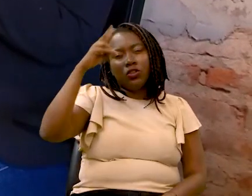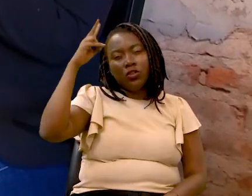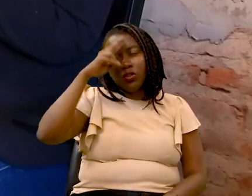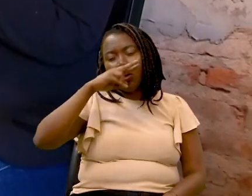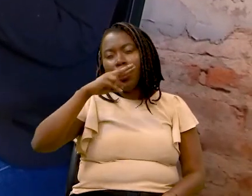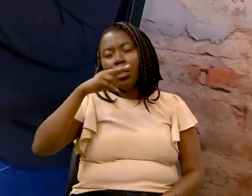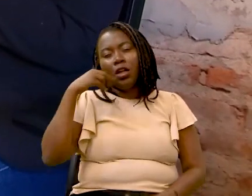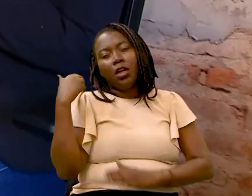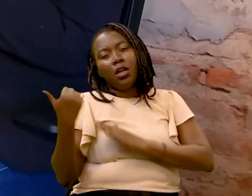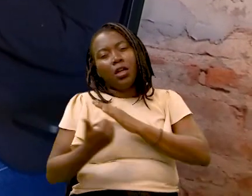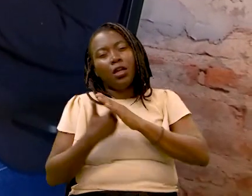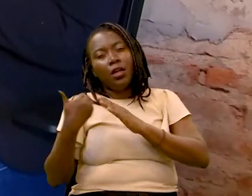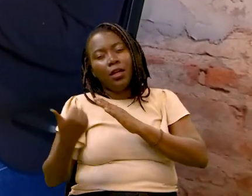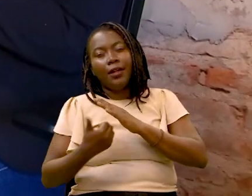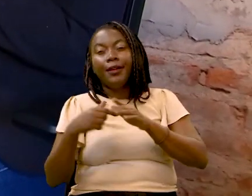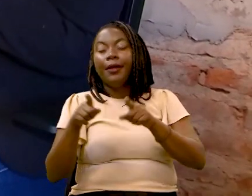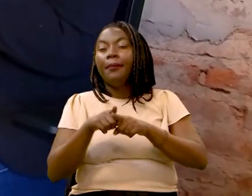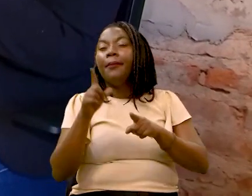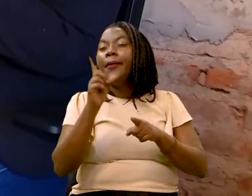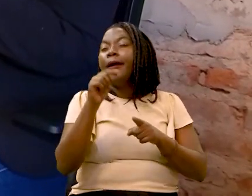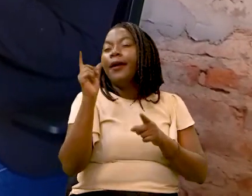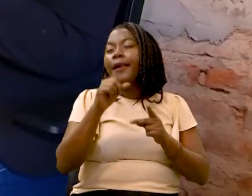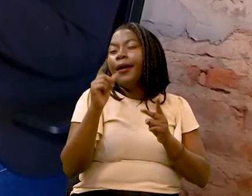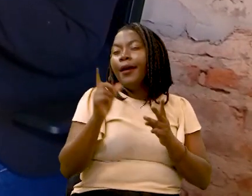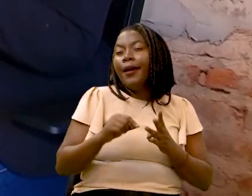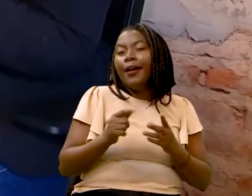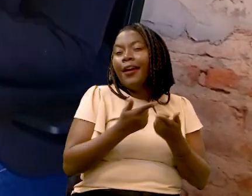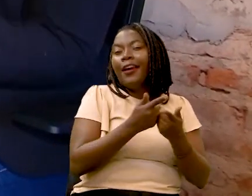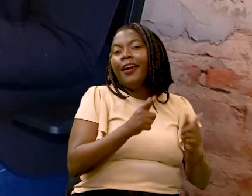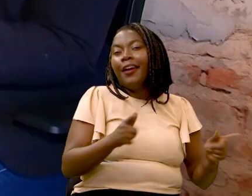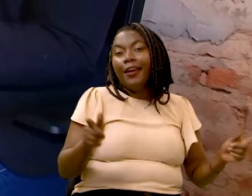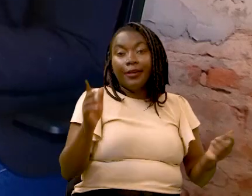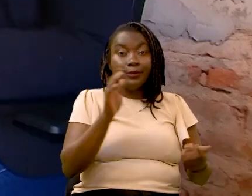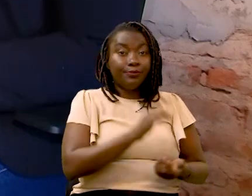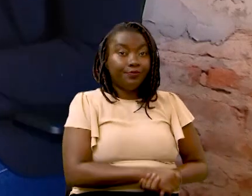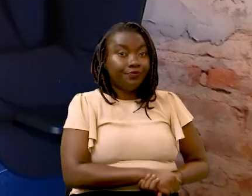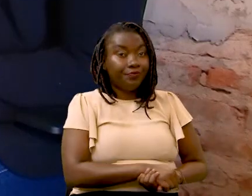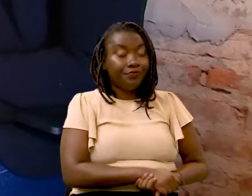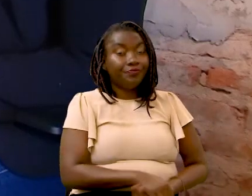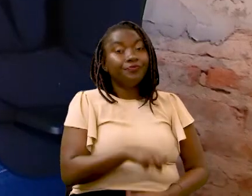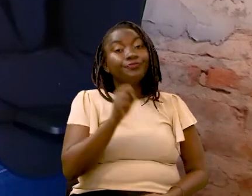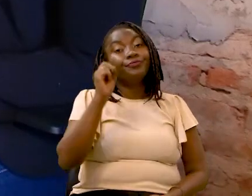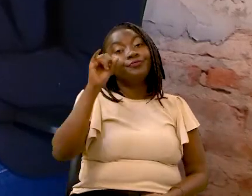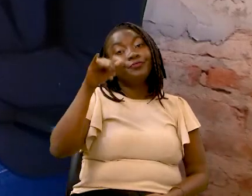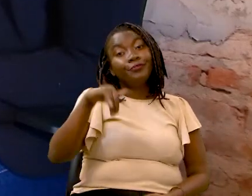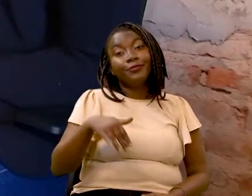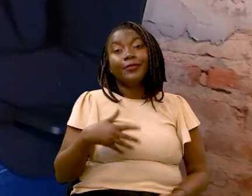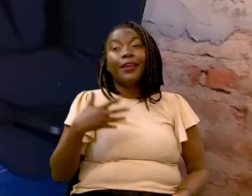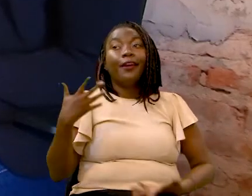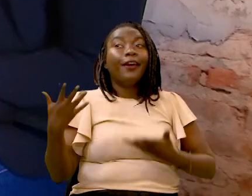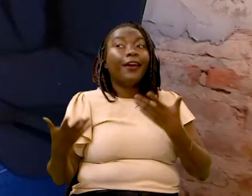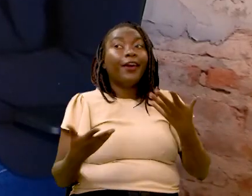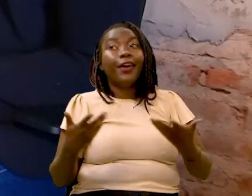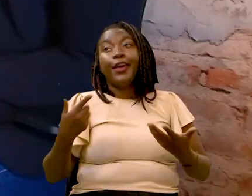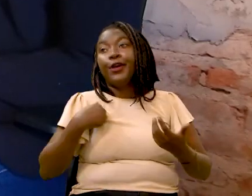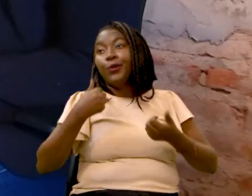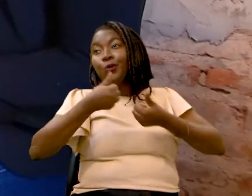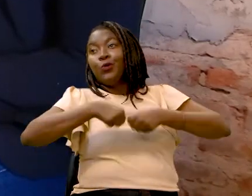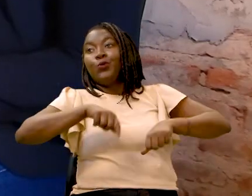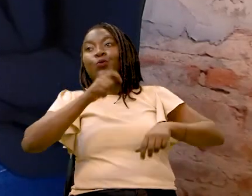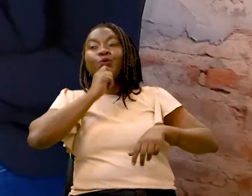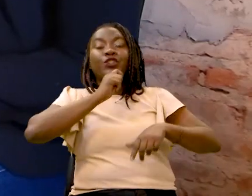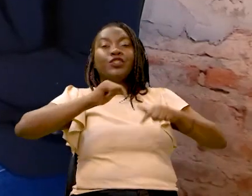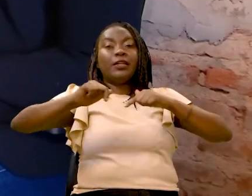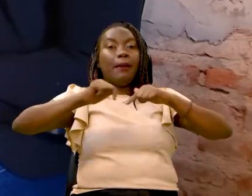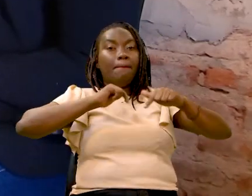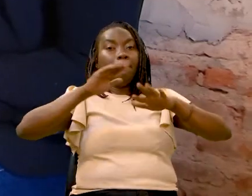de empreender e essa opção por ser galerista. Sim, eu não estava